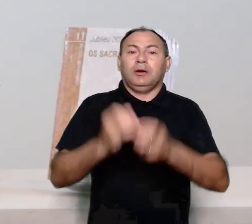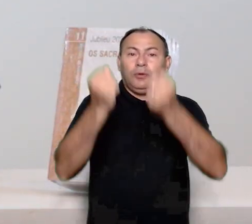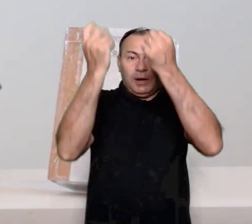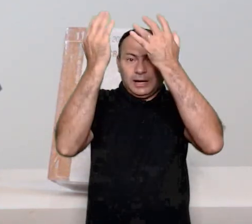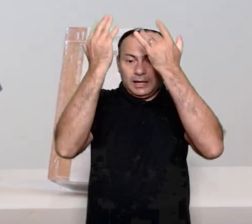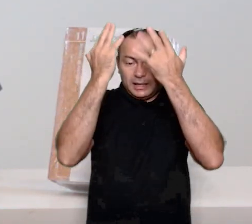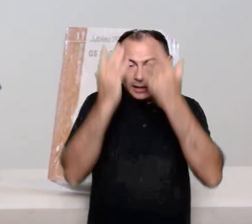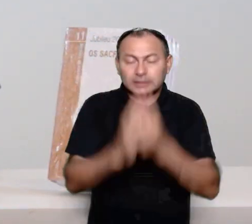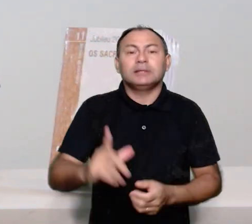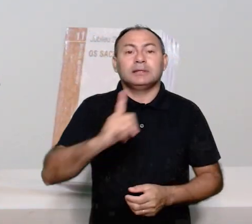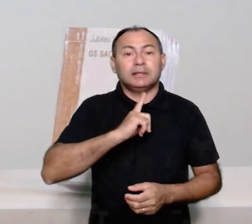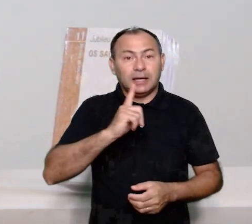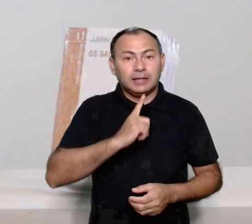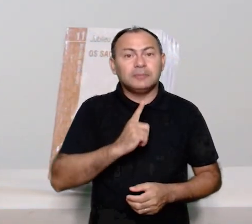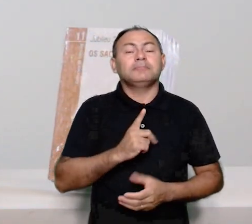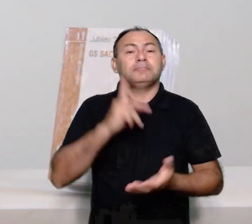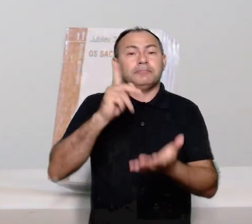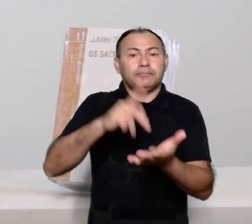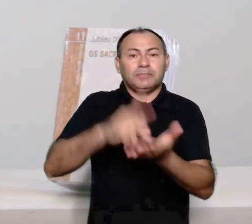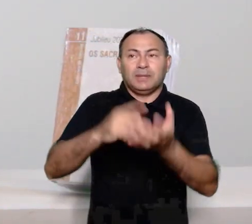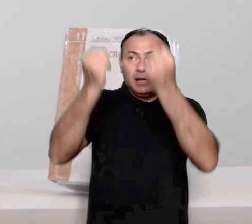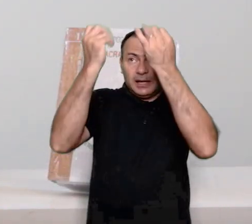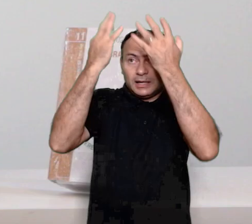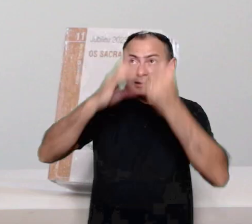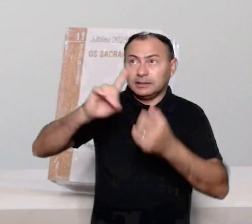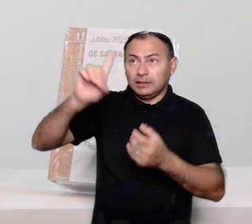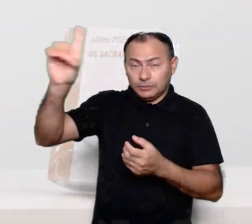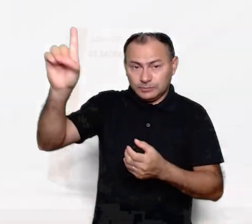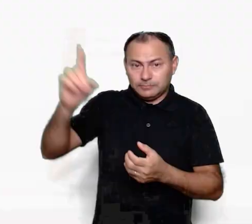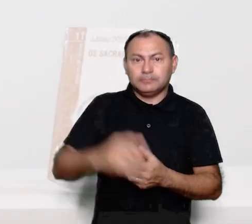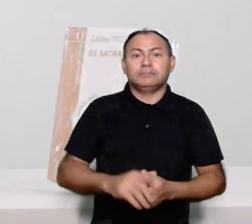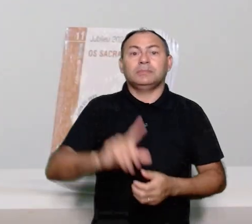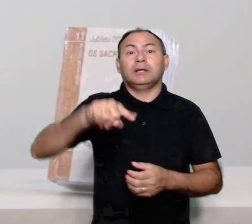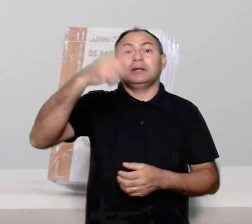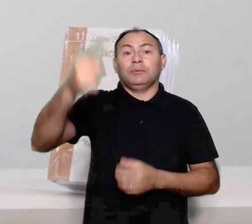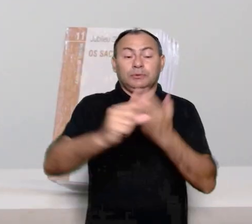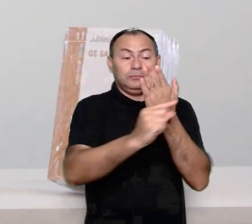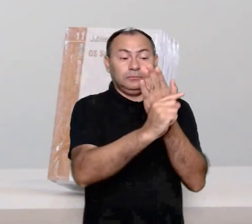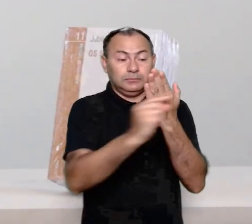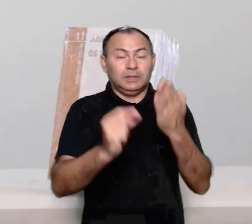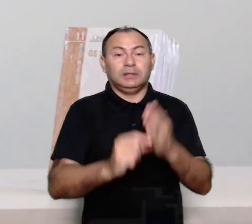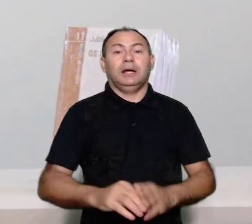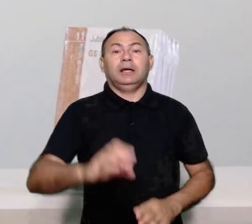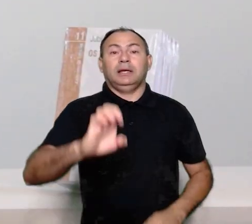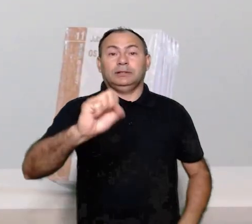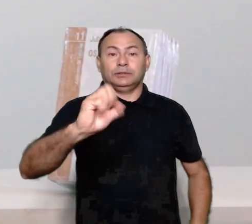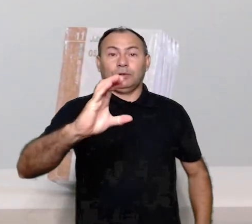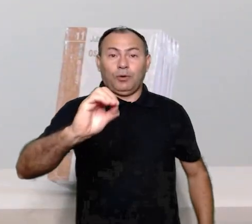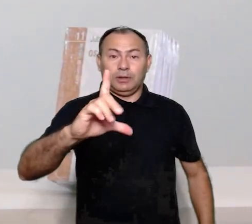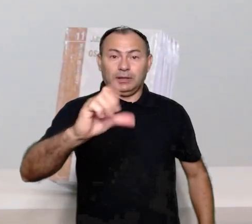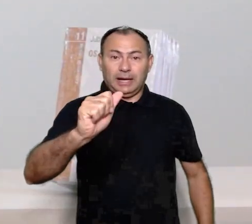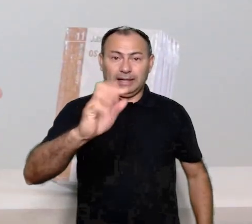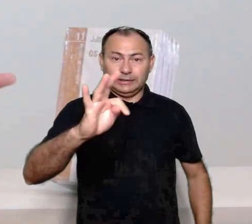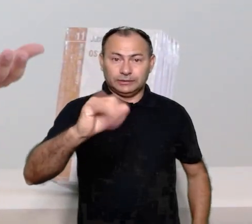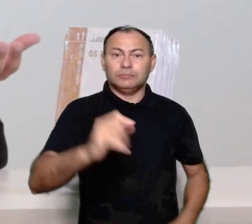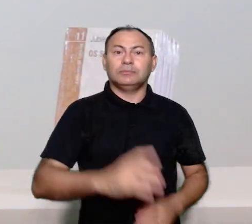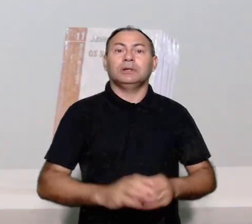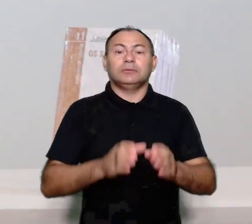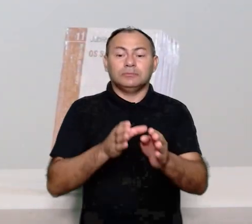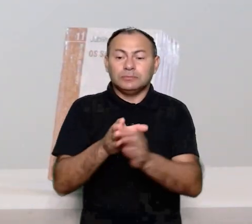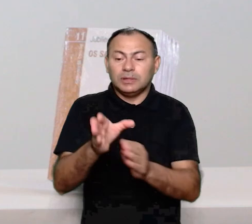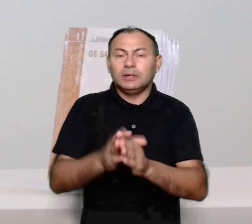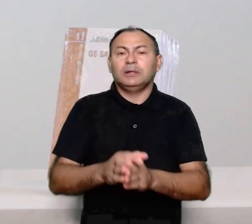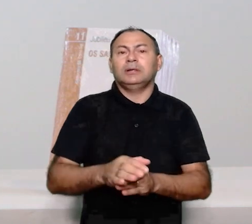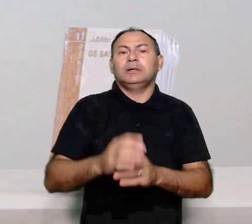uma graça, eles contêm e realizam a graça de Deus. Após os grandes autores da escolástica, nós encontramos nos